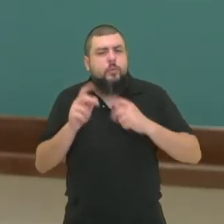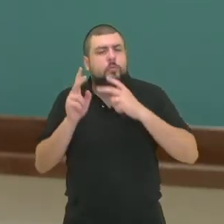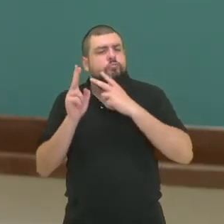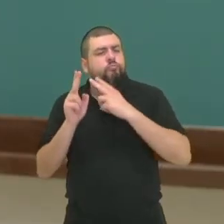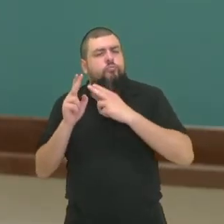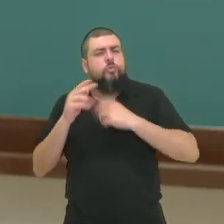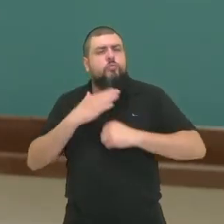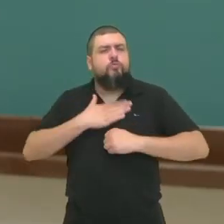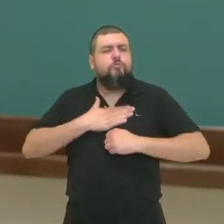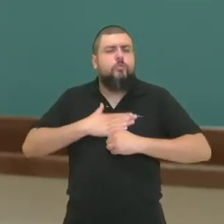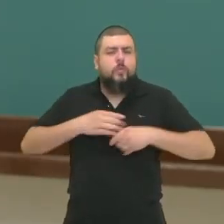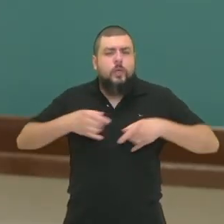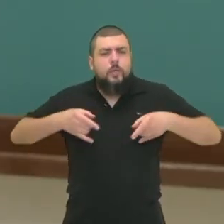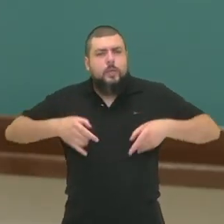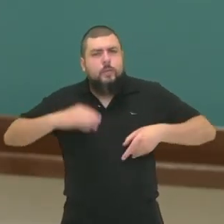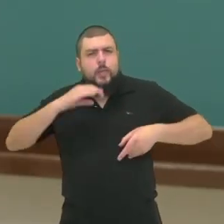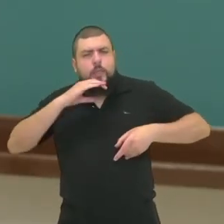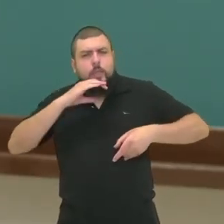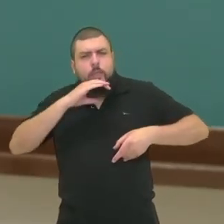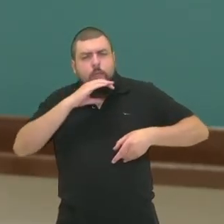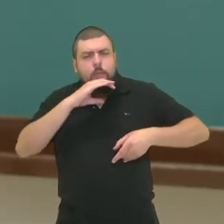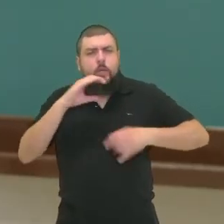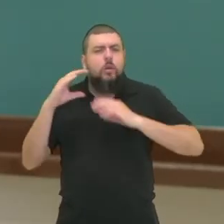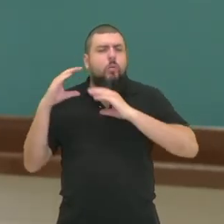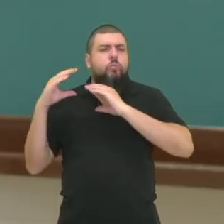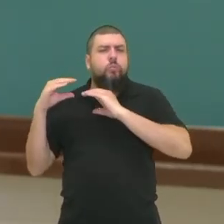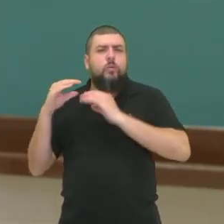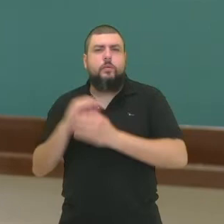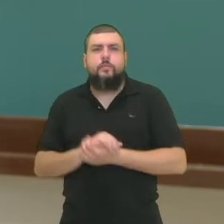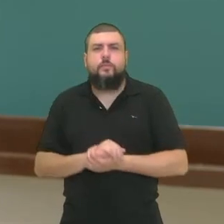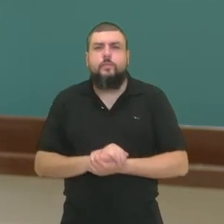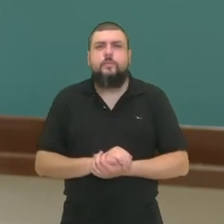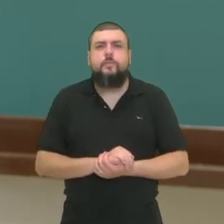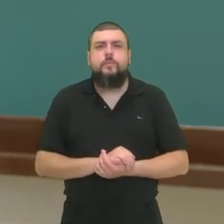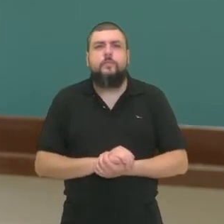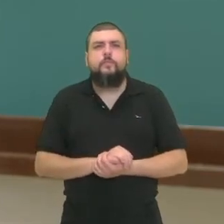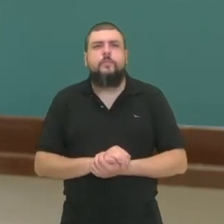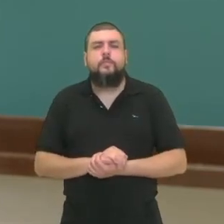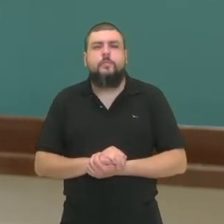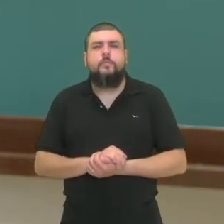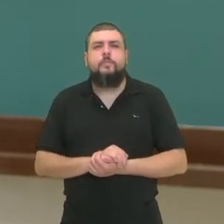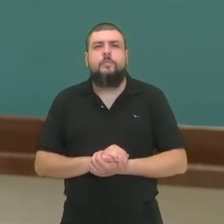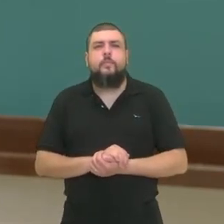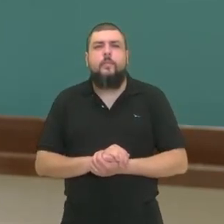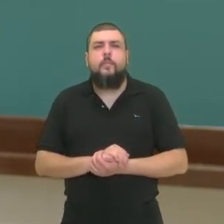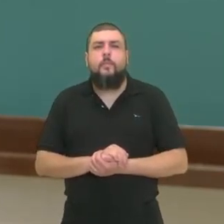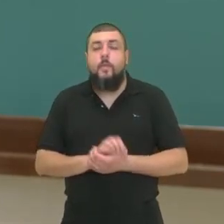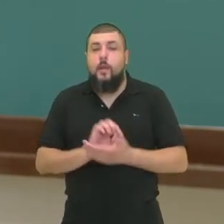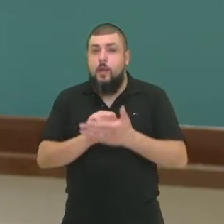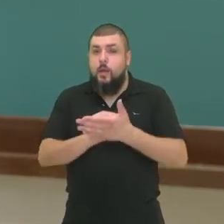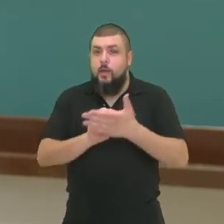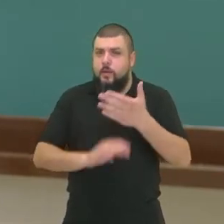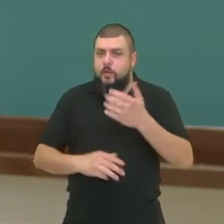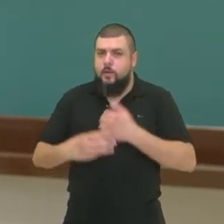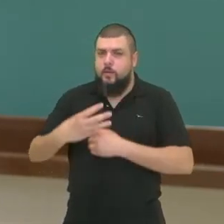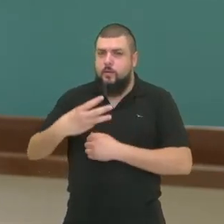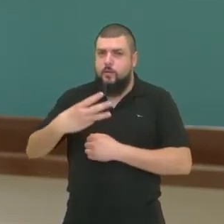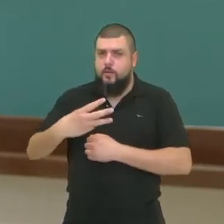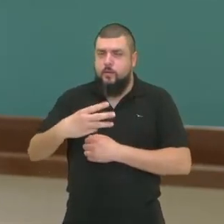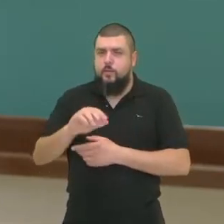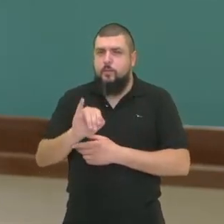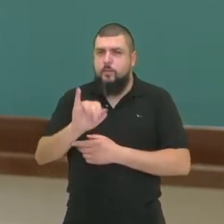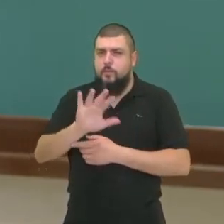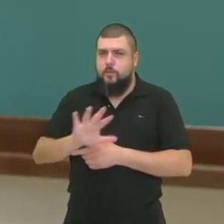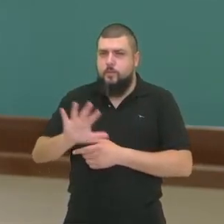Então, a resposta sintetizada está aqui, você pode gabaritar aí. A atividade 3 tem até uma imagem